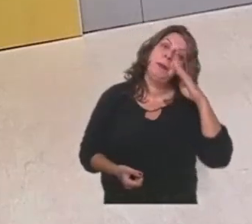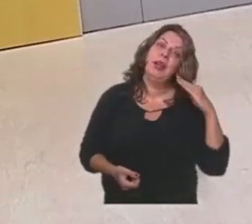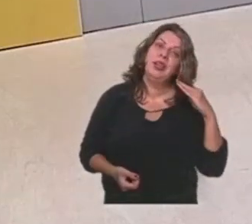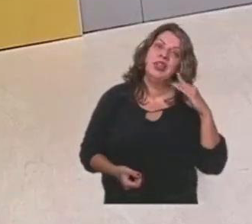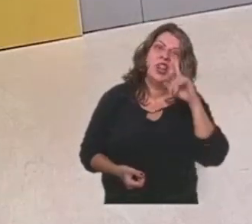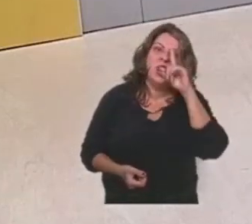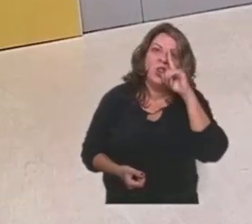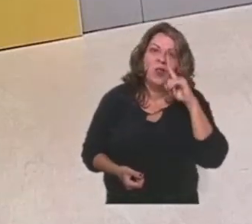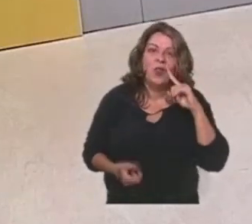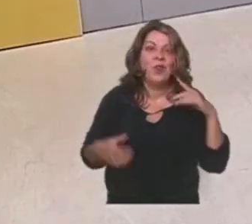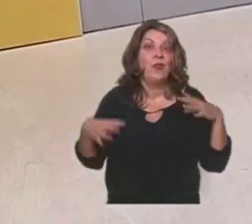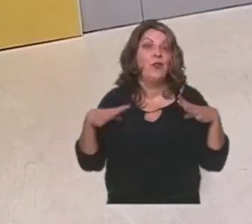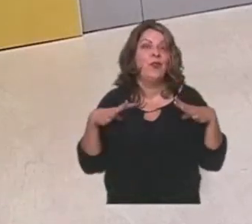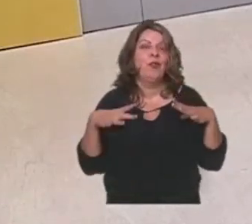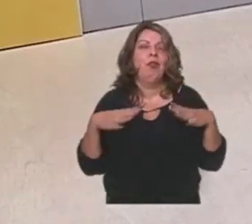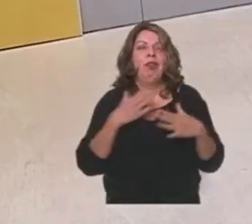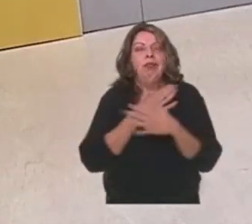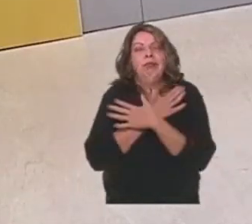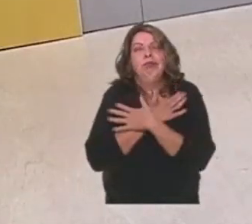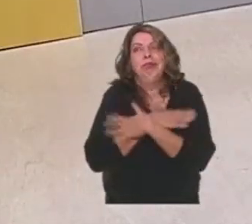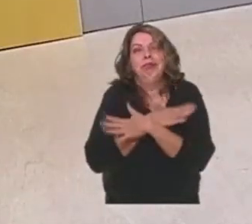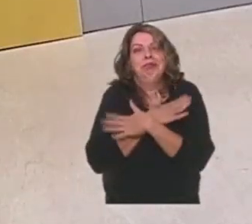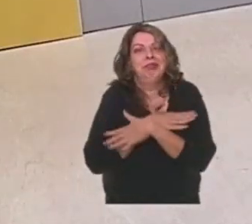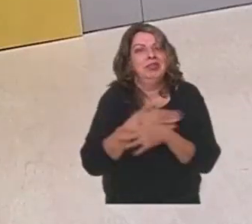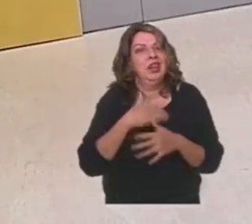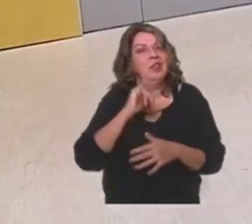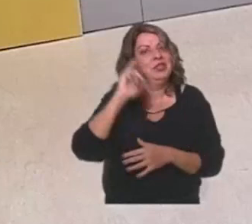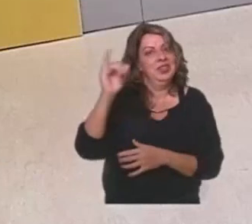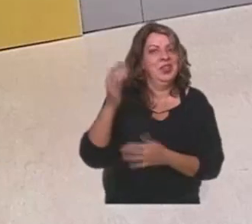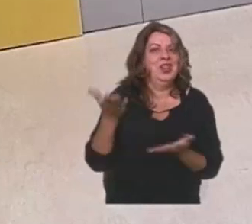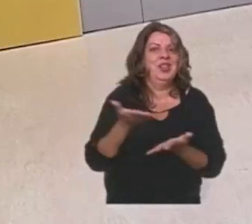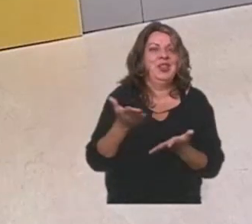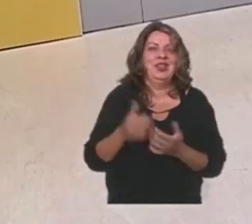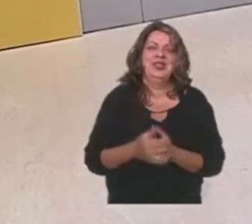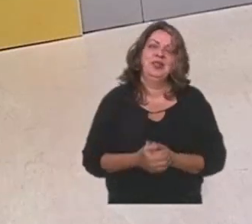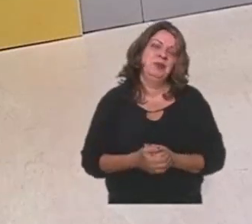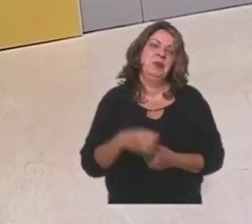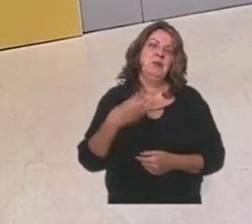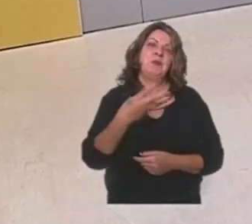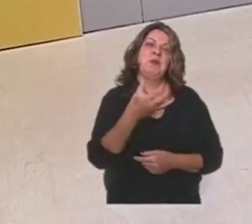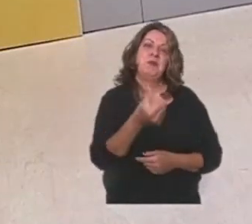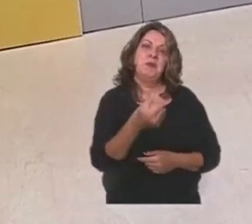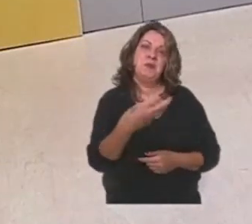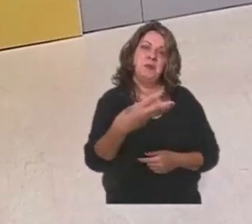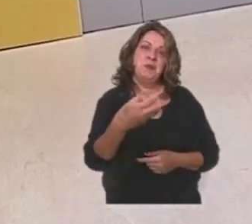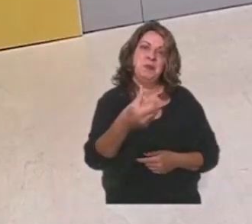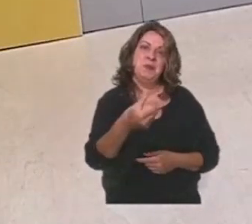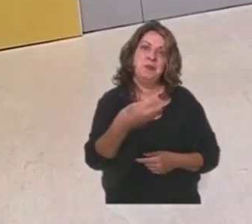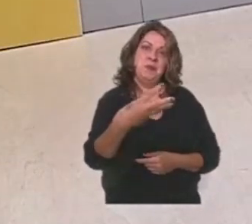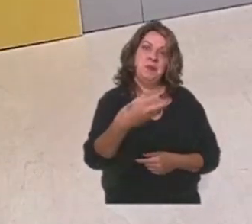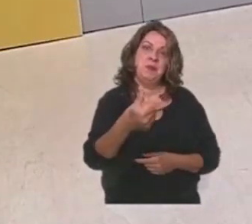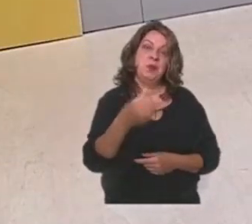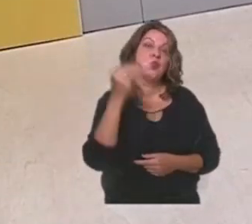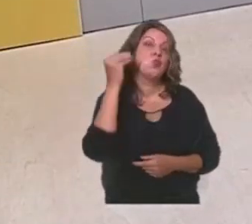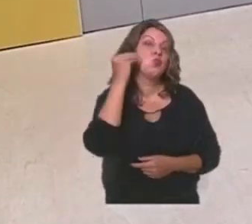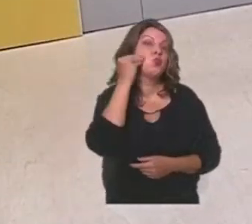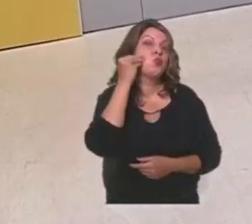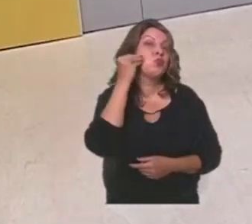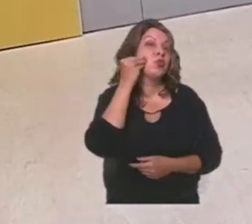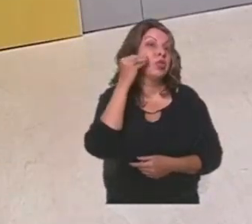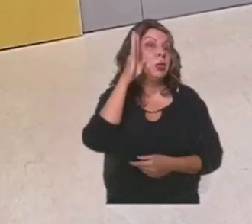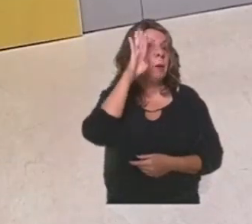26. 26 e o 36. Olha aí o 36. 36. Beijo, Bete.